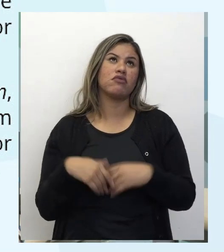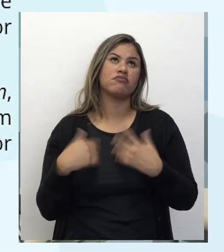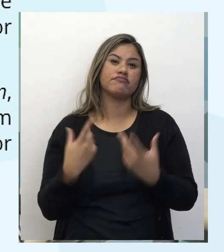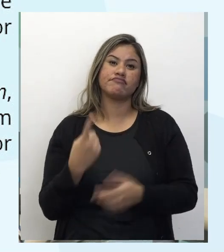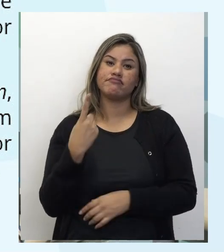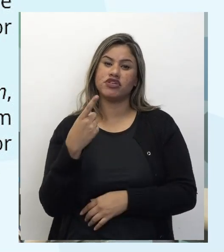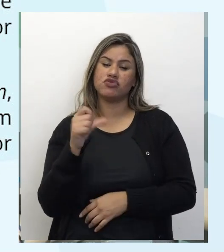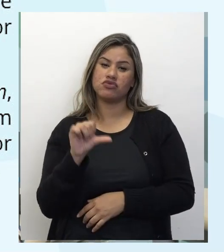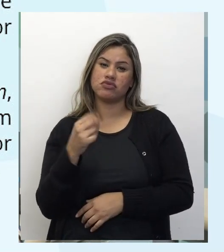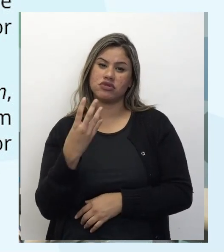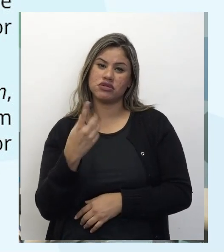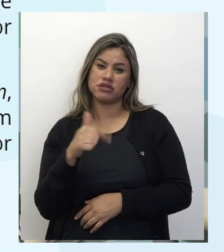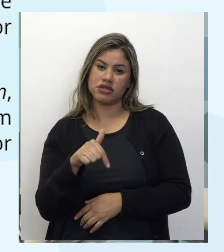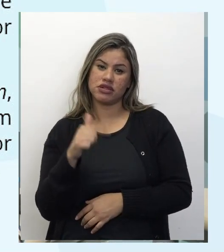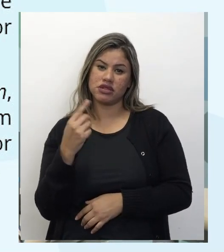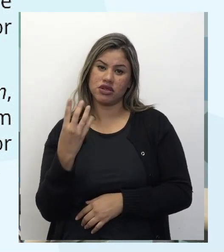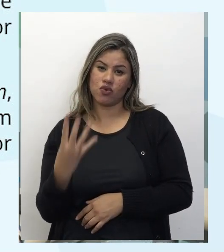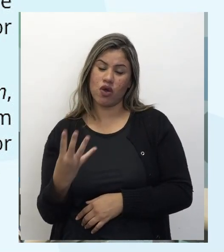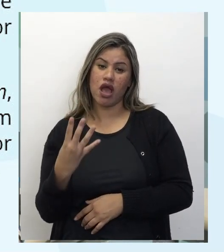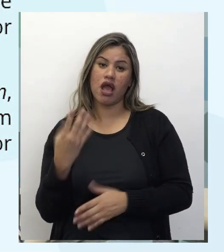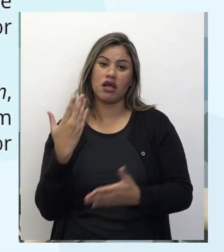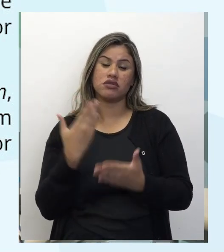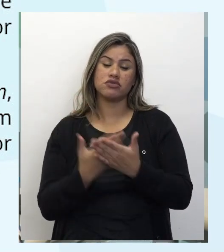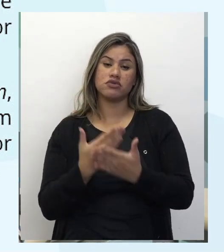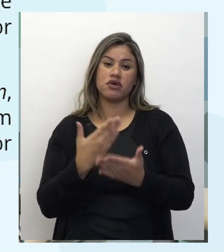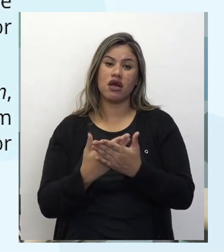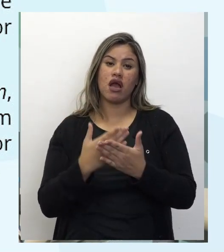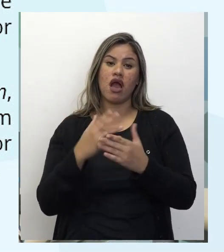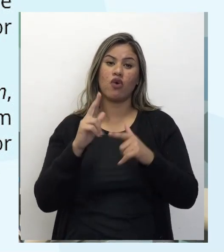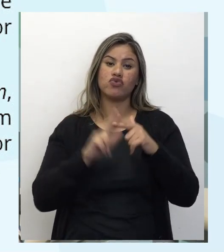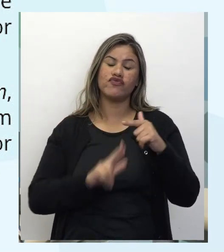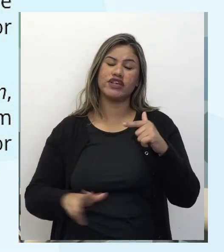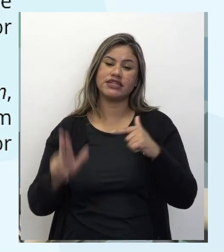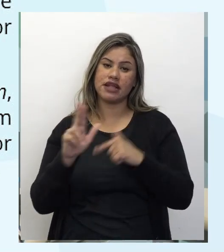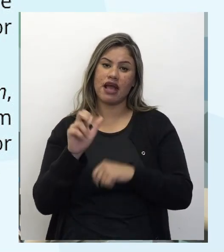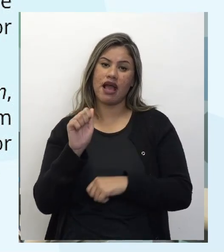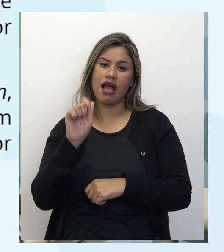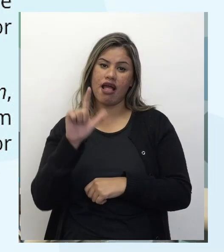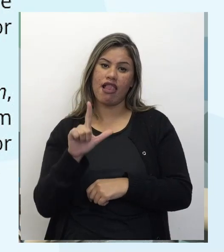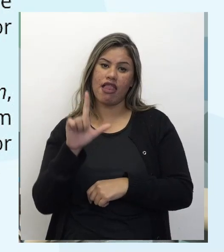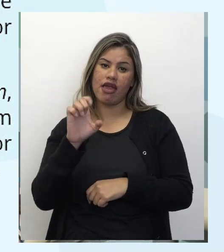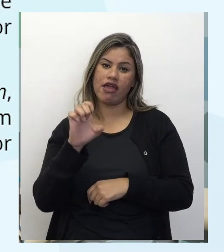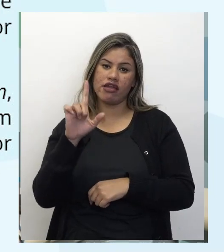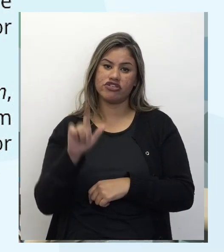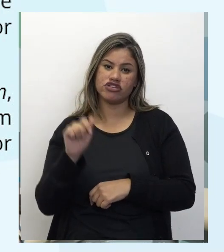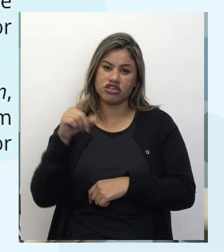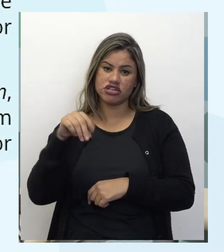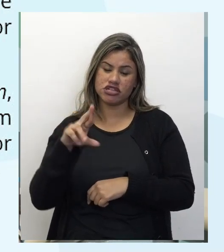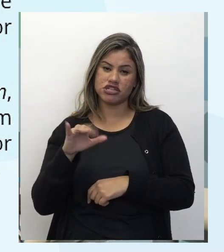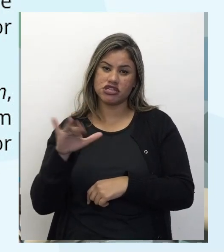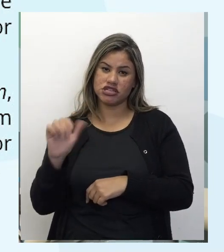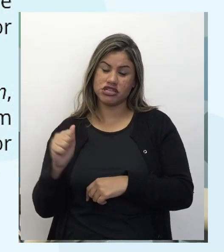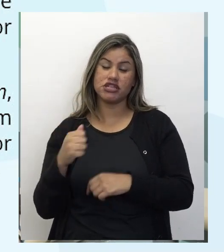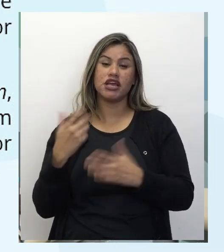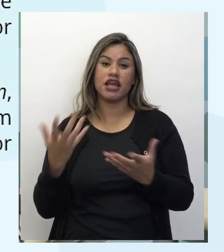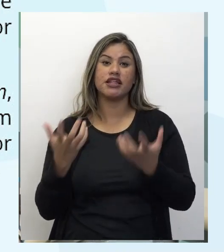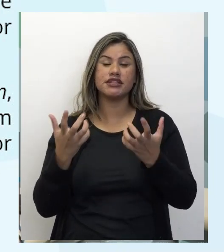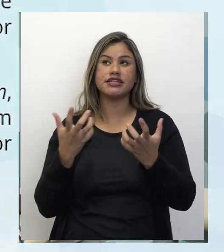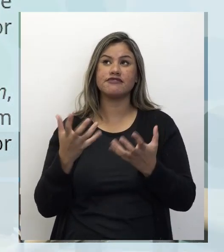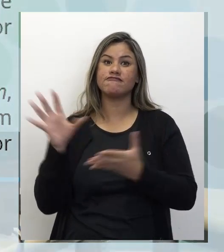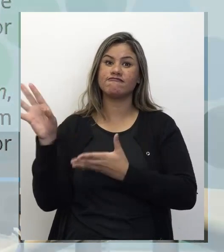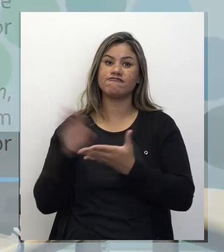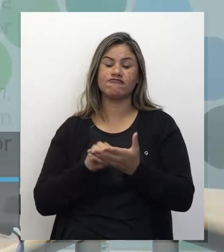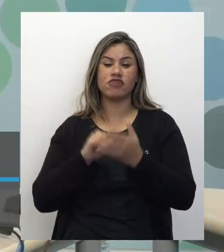a Universidade de Alexandria começou a conceber a ideia de reproduzir, né, esse museu,